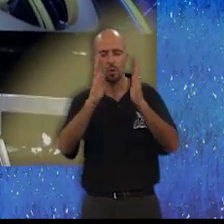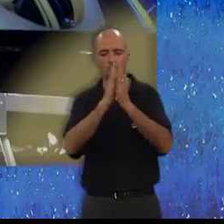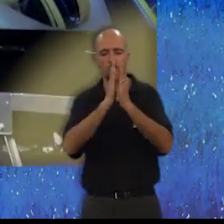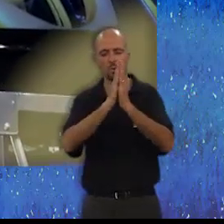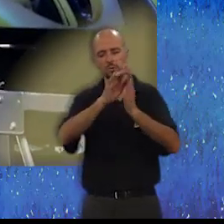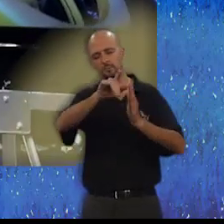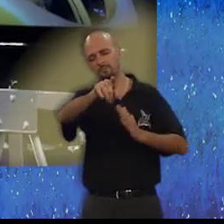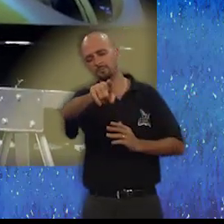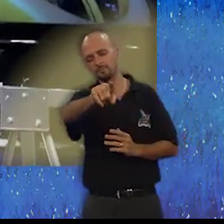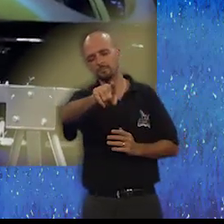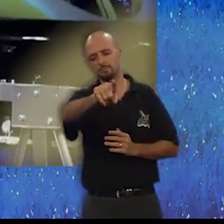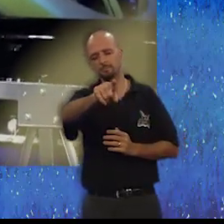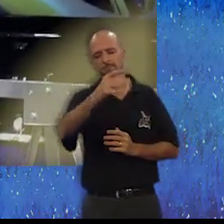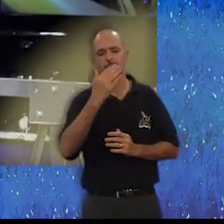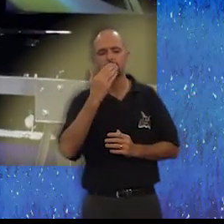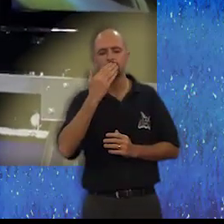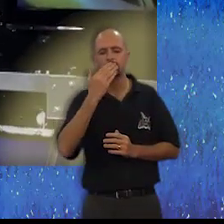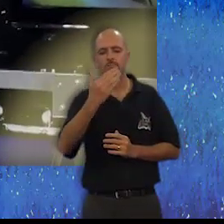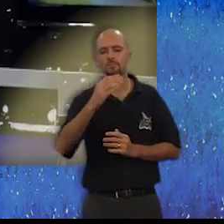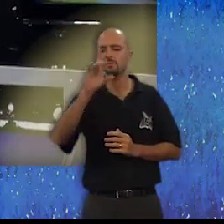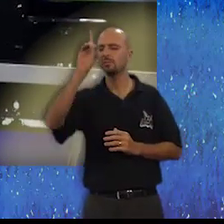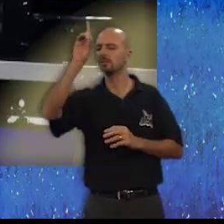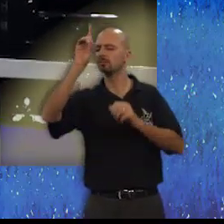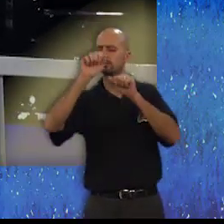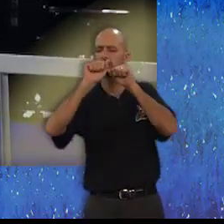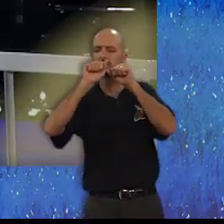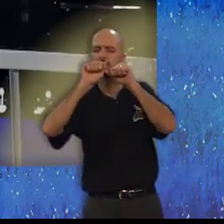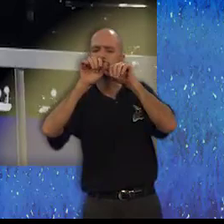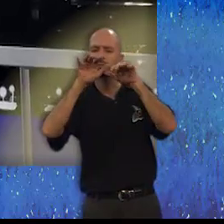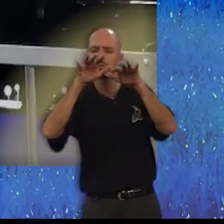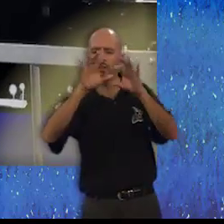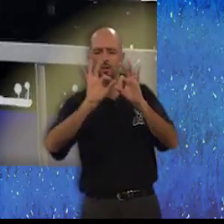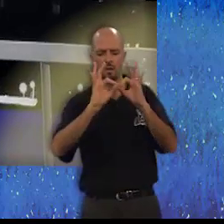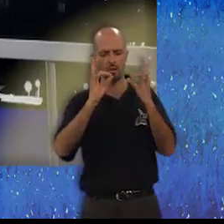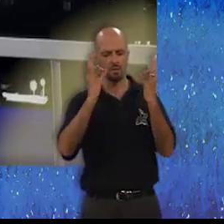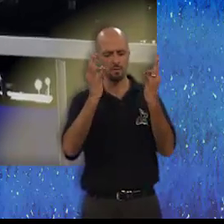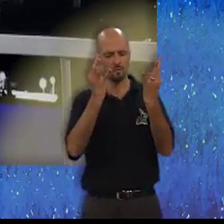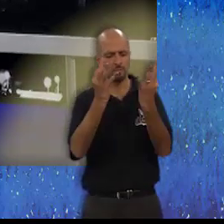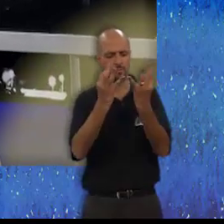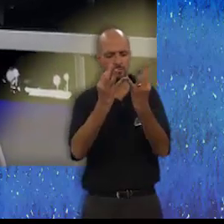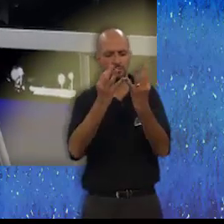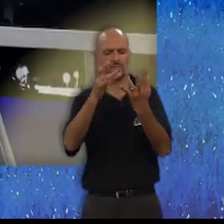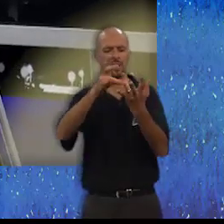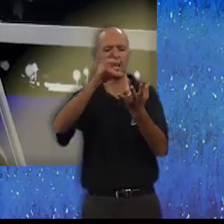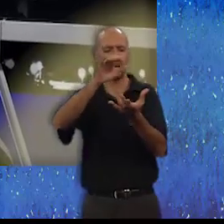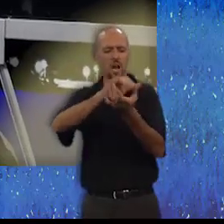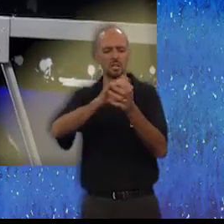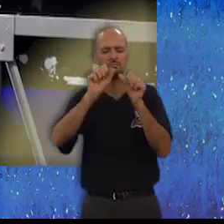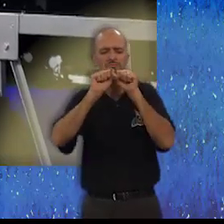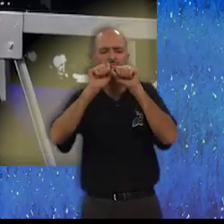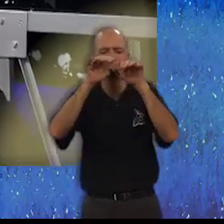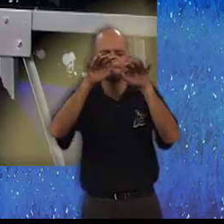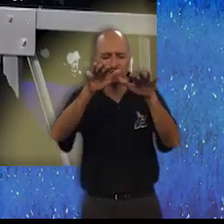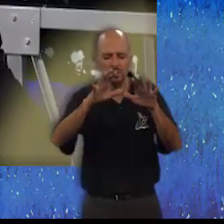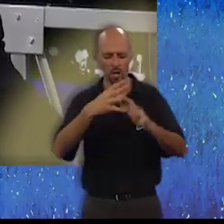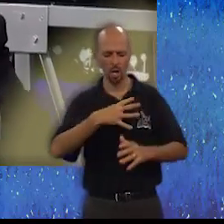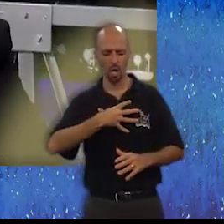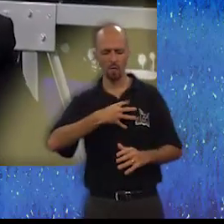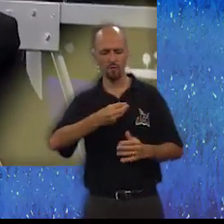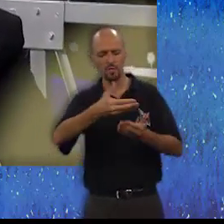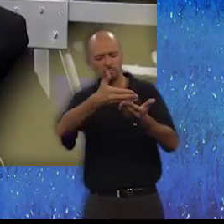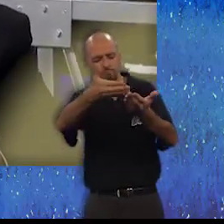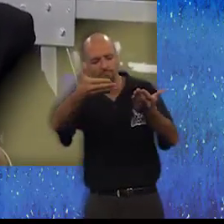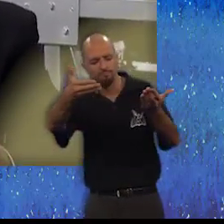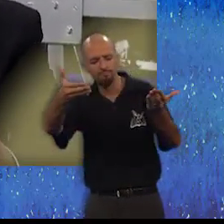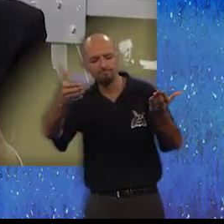eu oro por essa pessoa. Pedimos a Tua bênção sobre ela, sobre a família dela, sobre o casamento, sobre o lar, sobre os